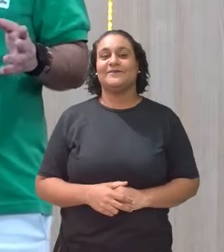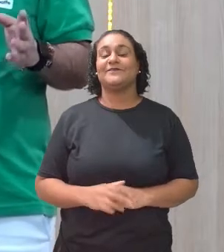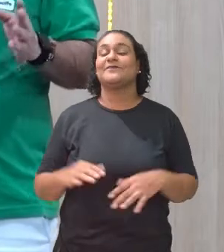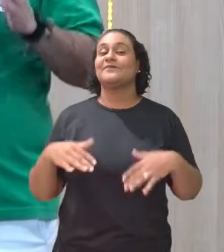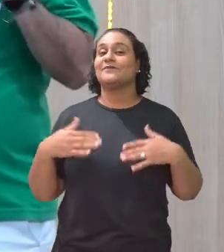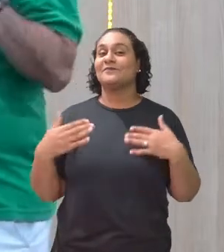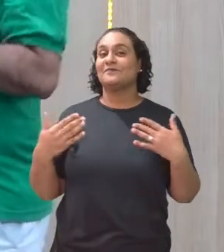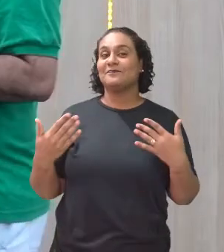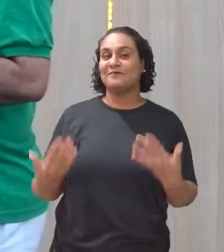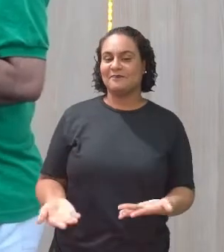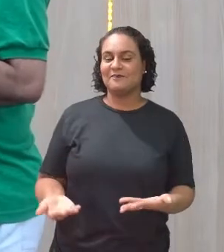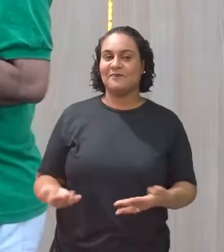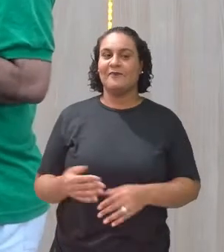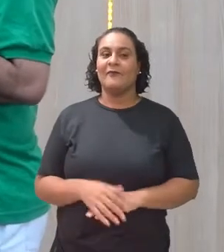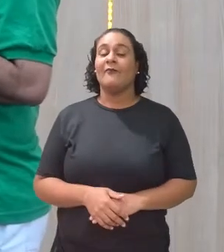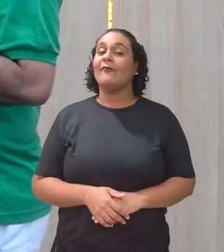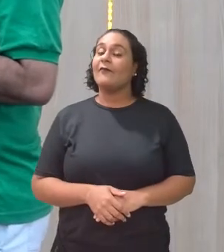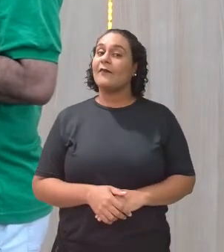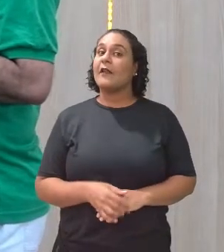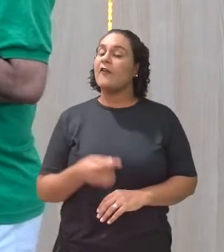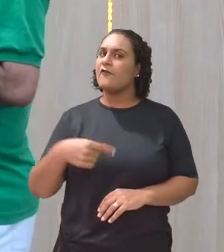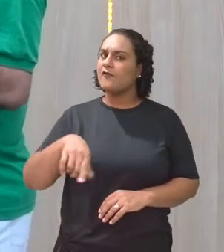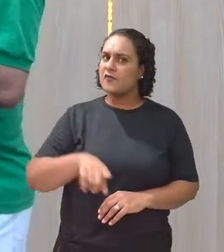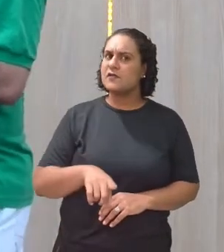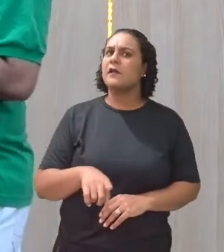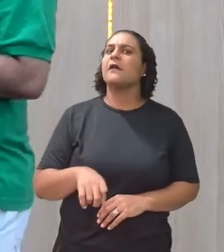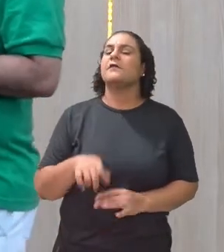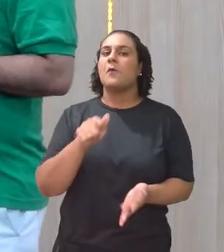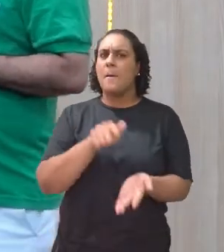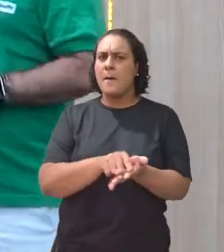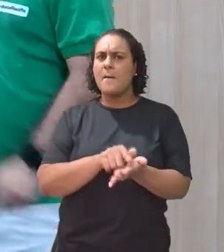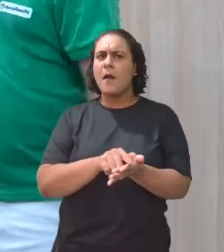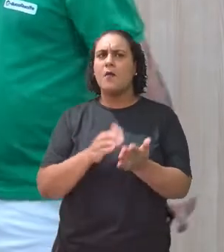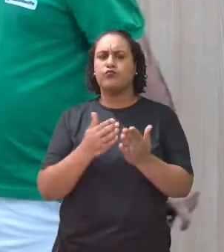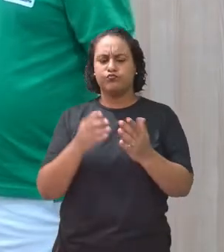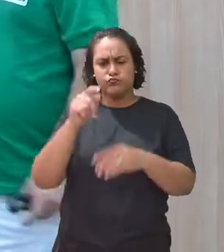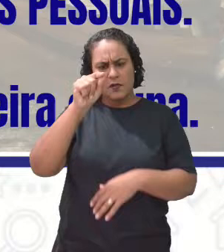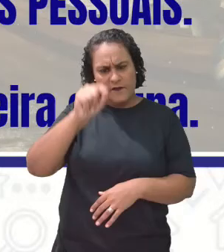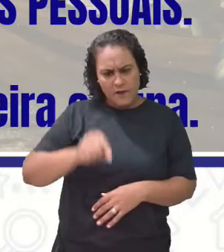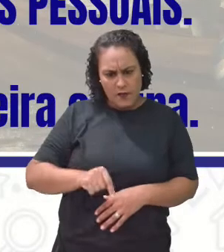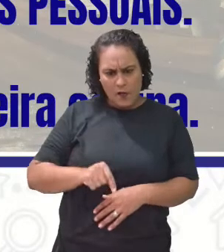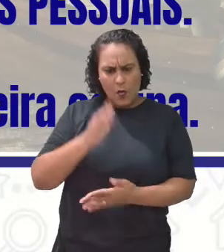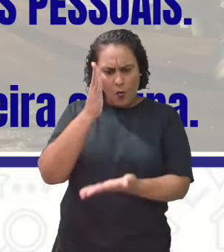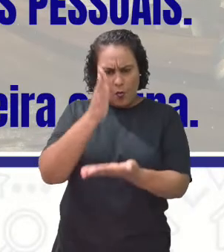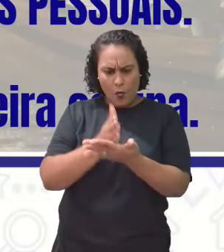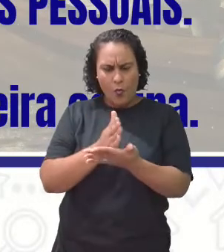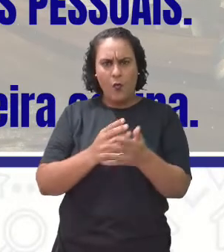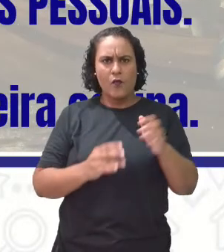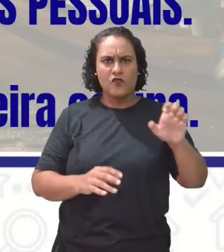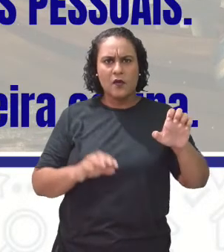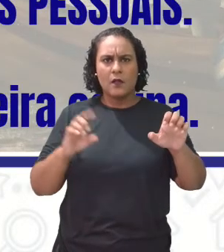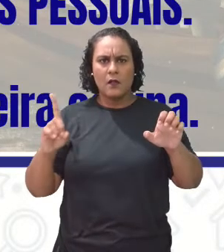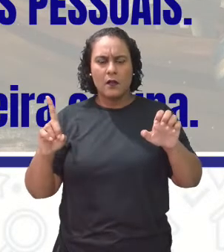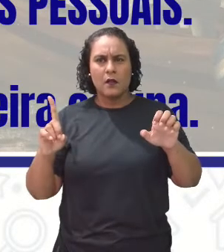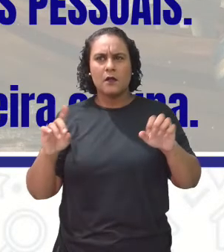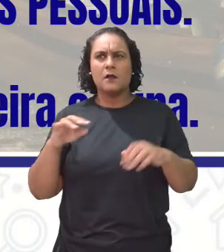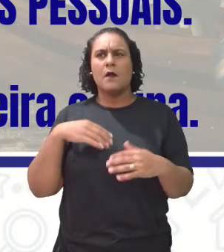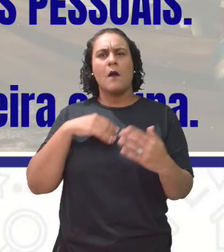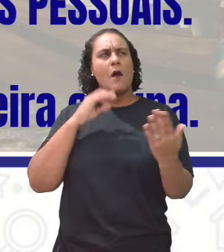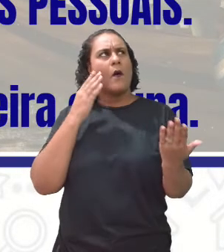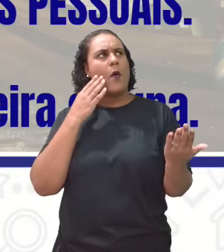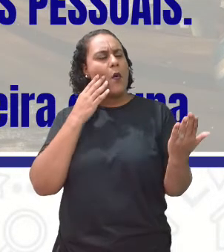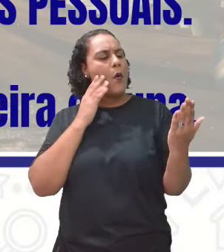nesse sentido, feito isso, agora você vai fazer o seguinte, olhando para o espelho ou imaginando que está